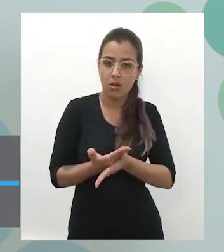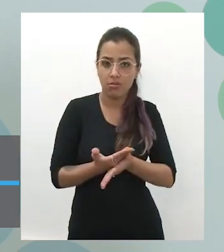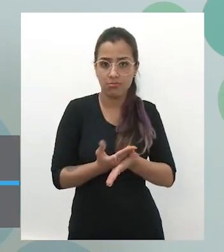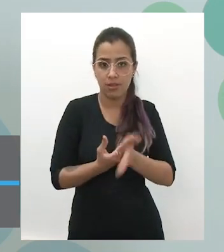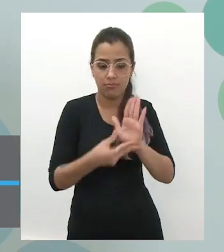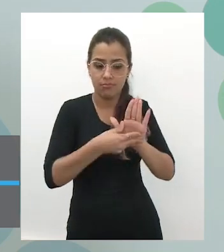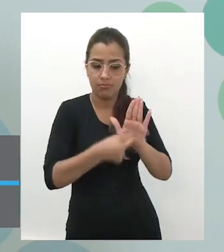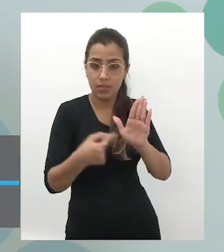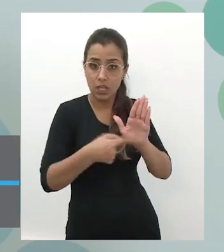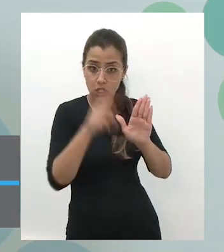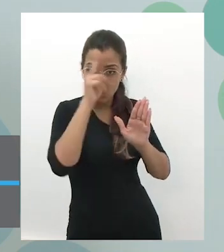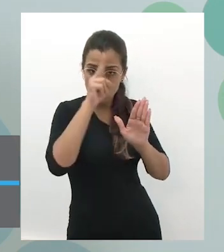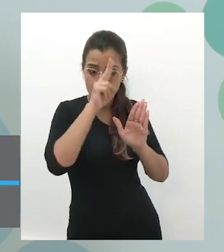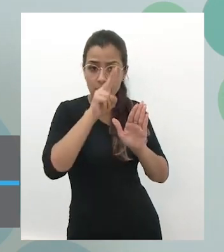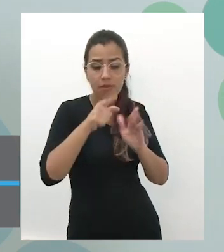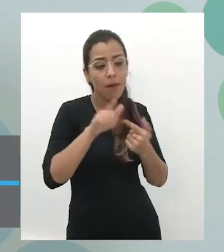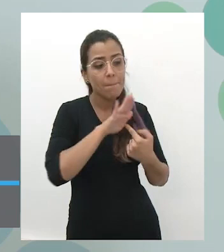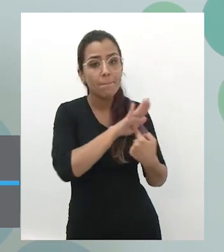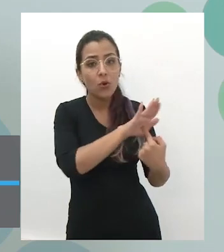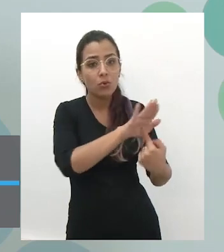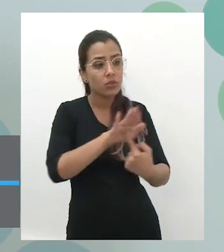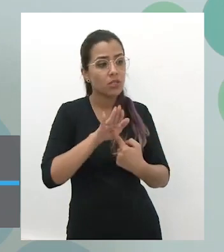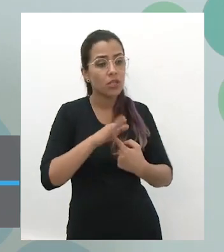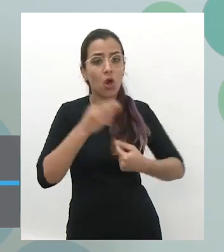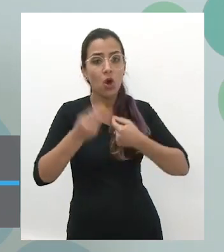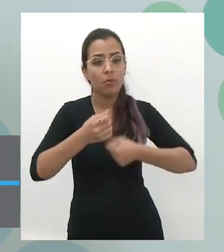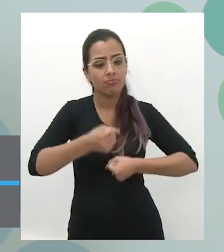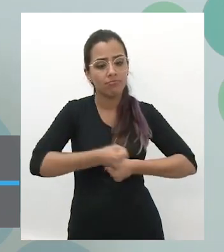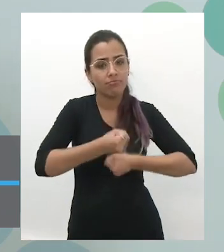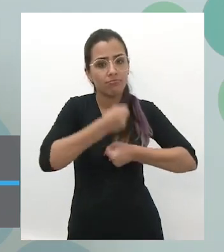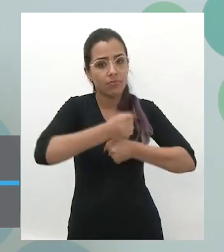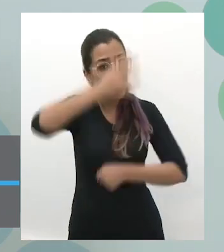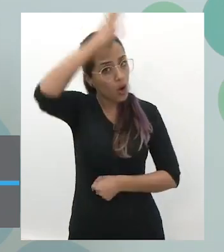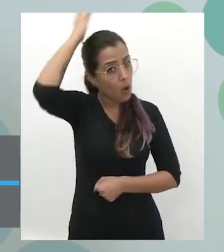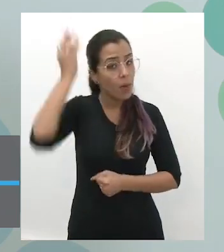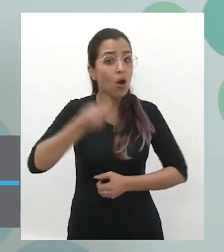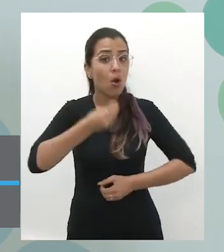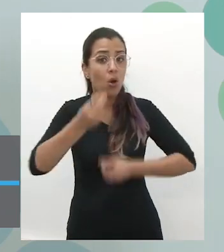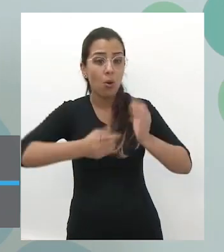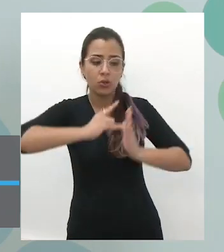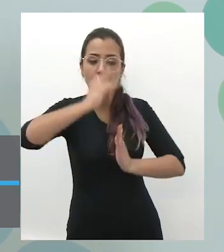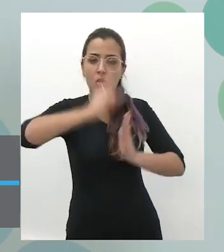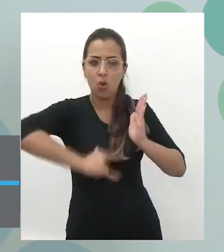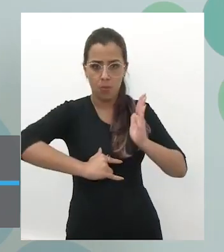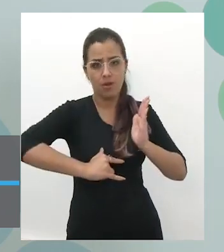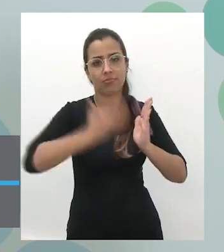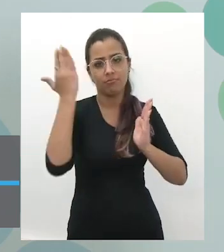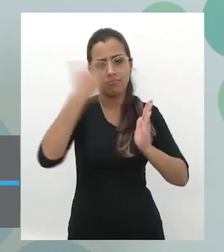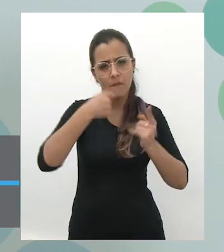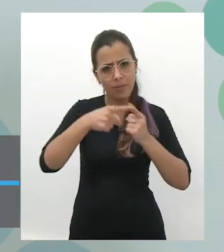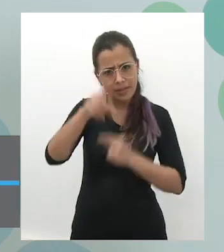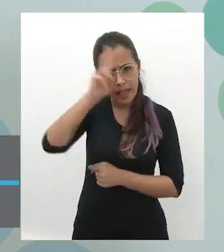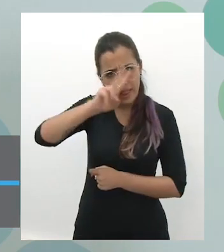vão nos direcionando historicamente para contar a fundação de Roma através de documentos. Porque vocês se lembram, sexto ano, lá